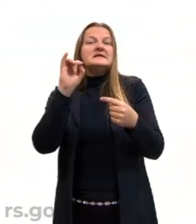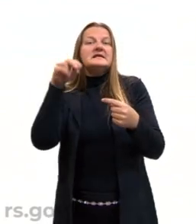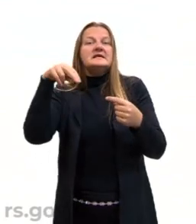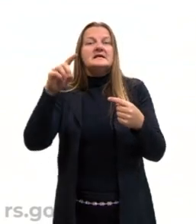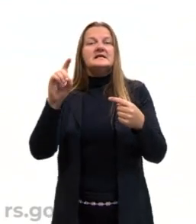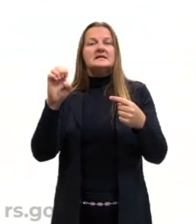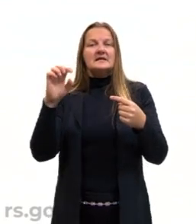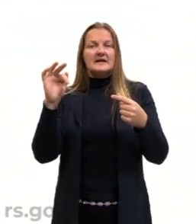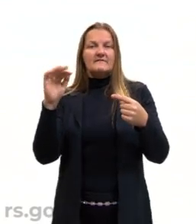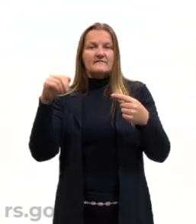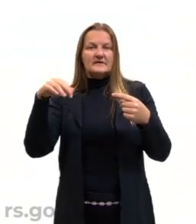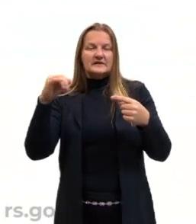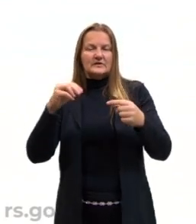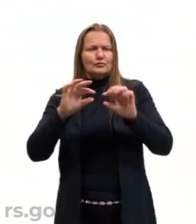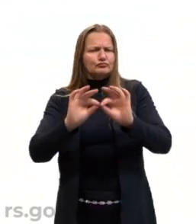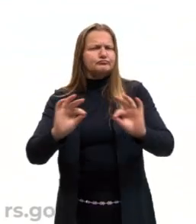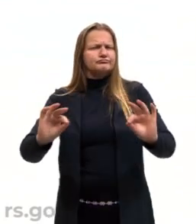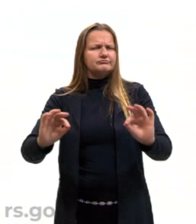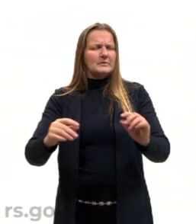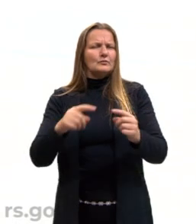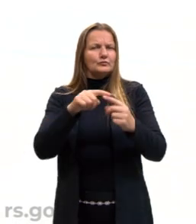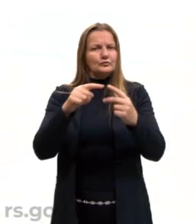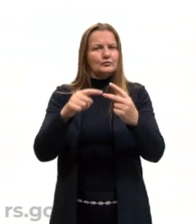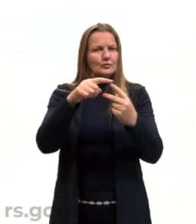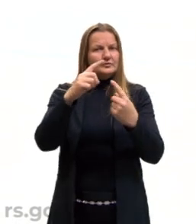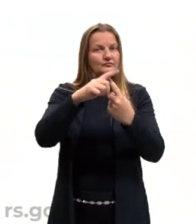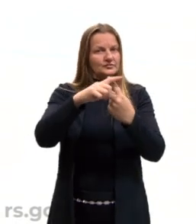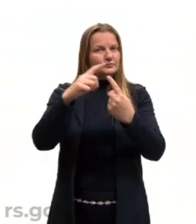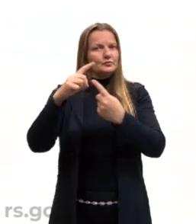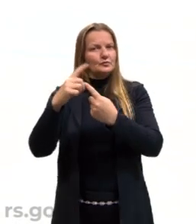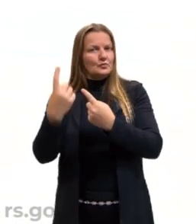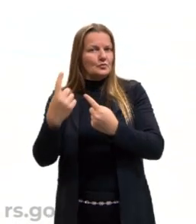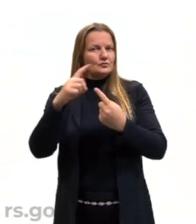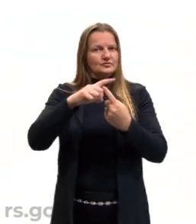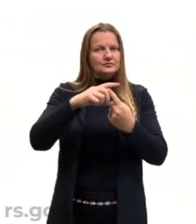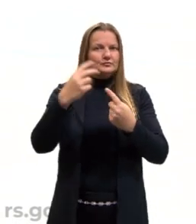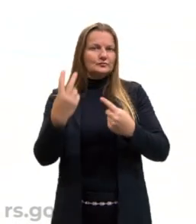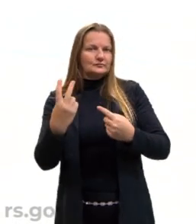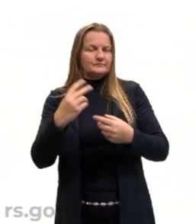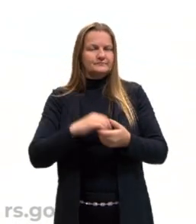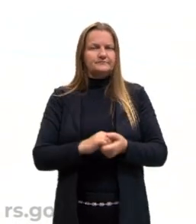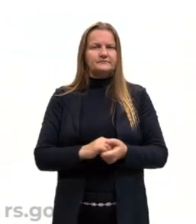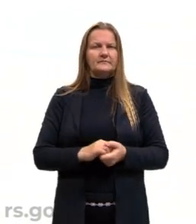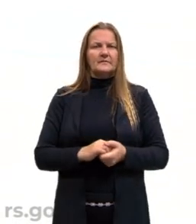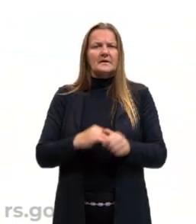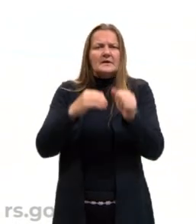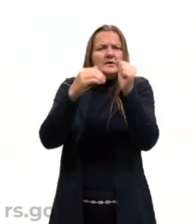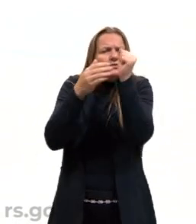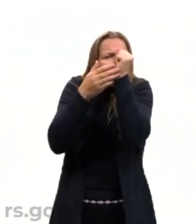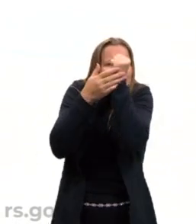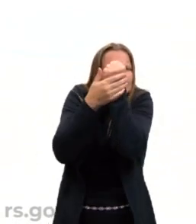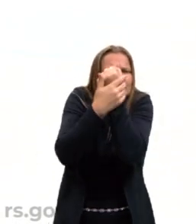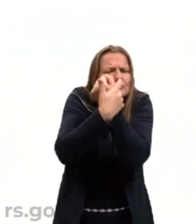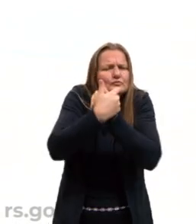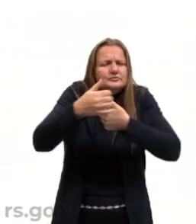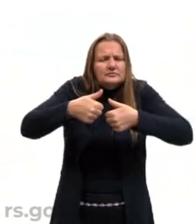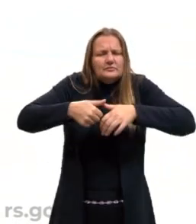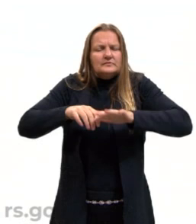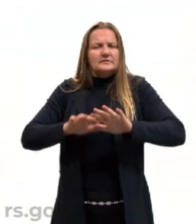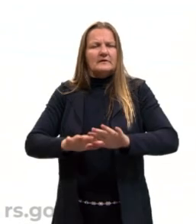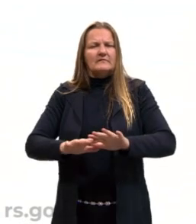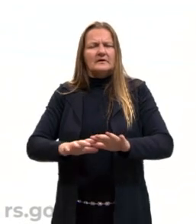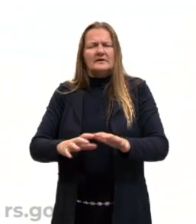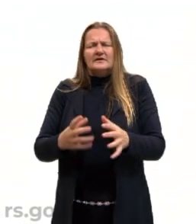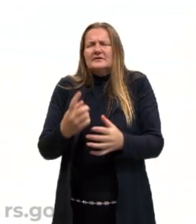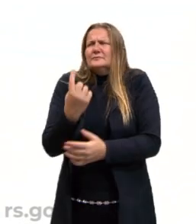simples tá então escondida eu estava afogado em